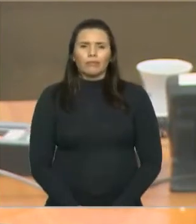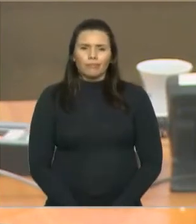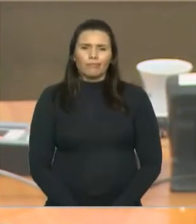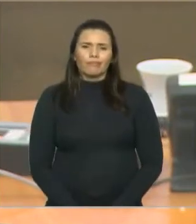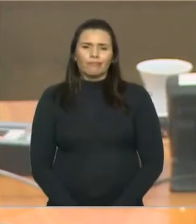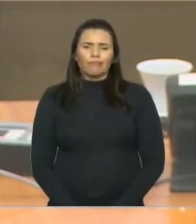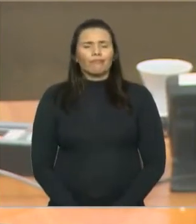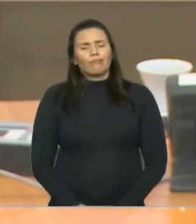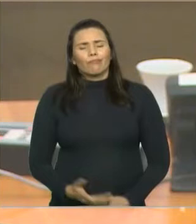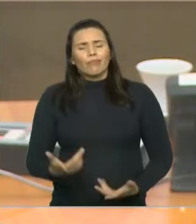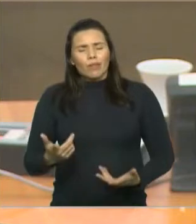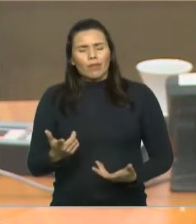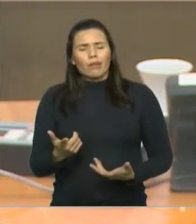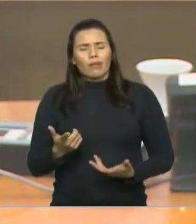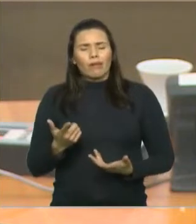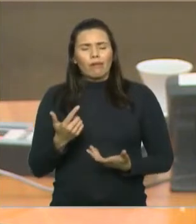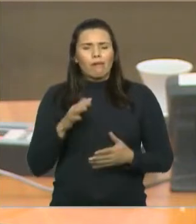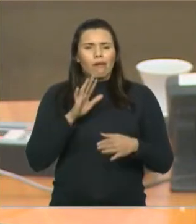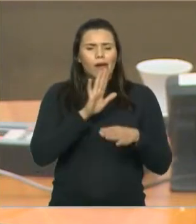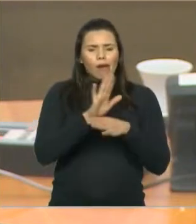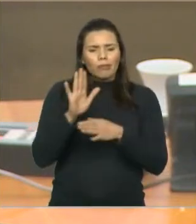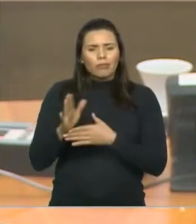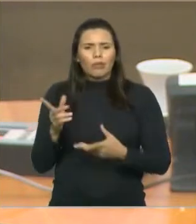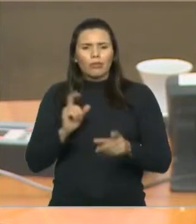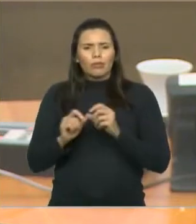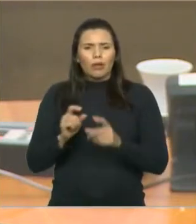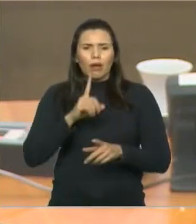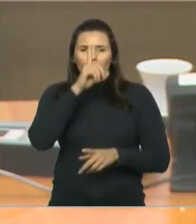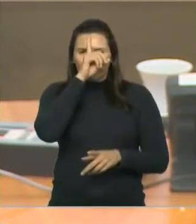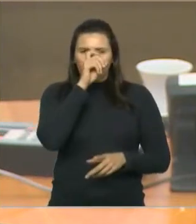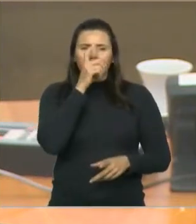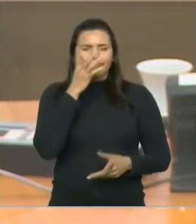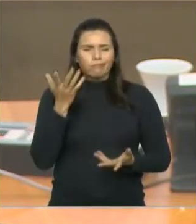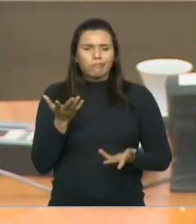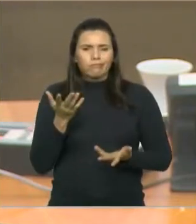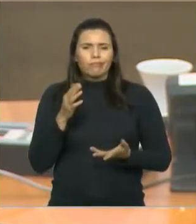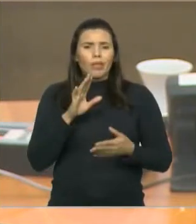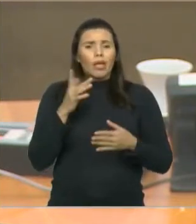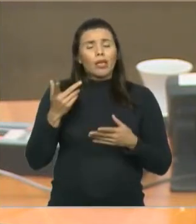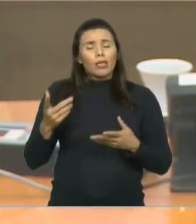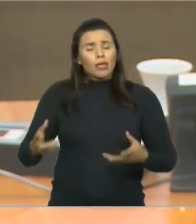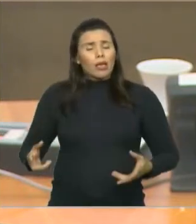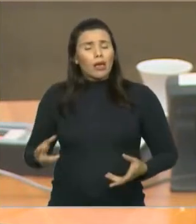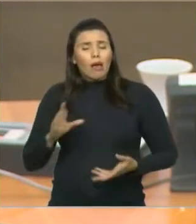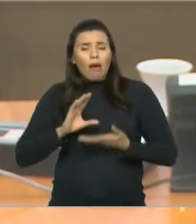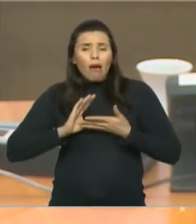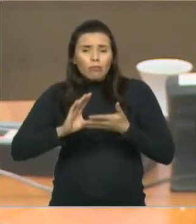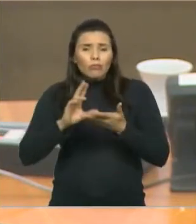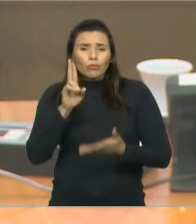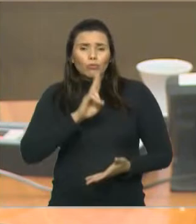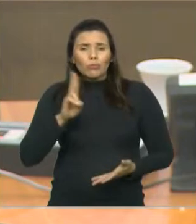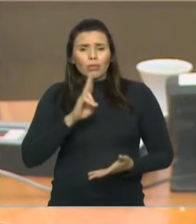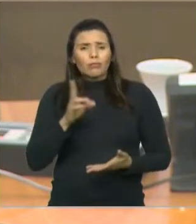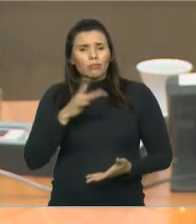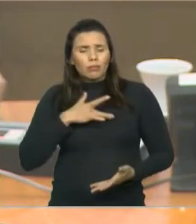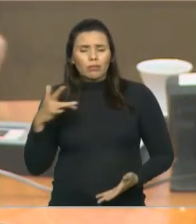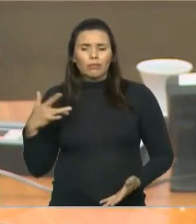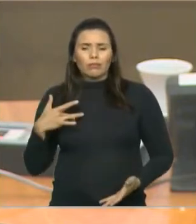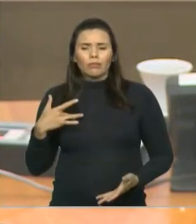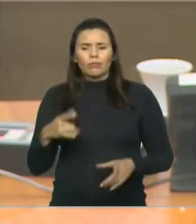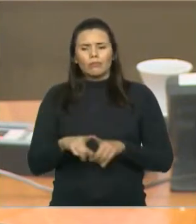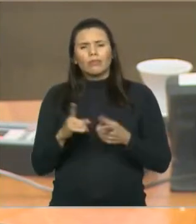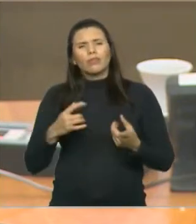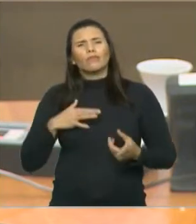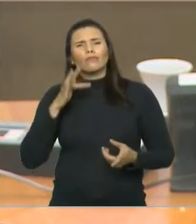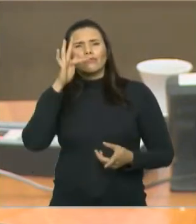saúde. A gente sabe que a população precisa ainda mais. Mas é um desafio para o futuro, sim. É como tornar esse